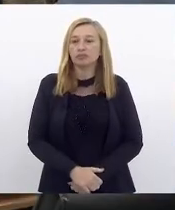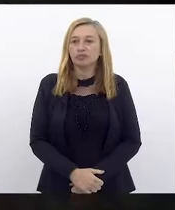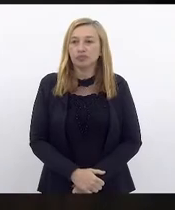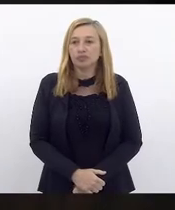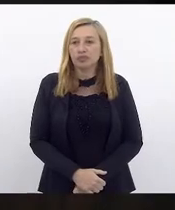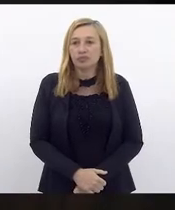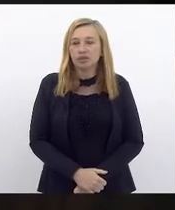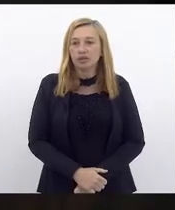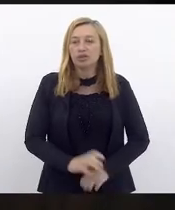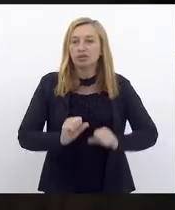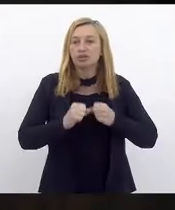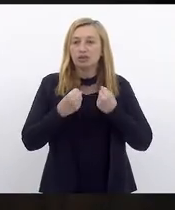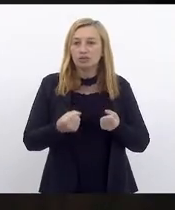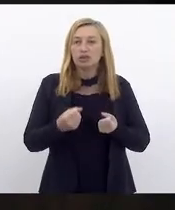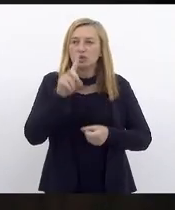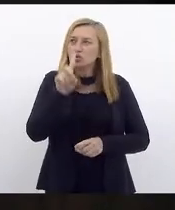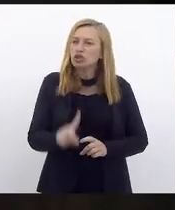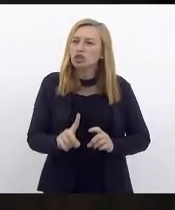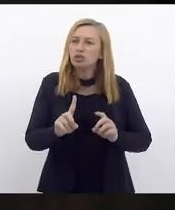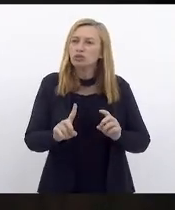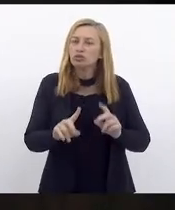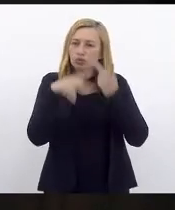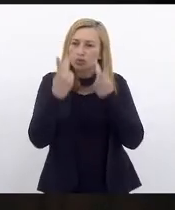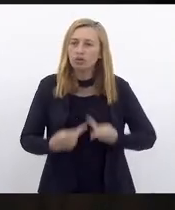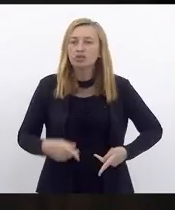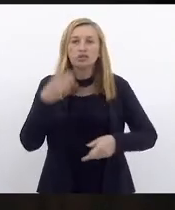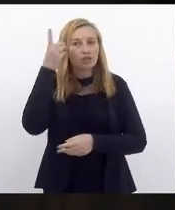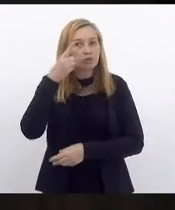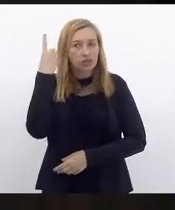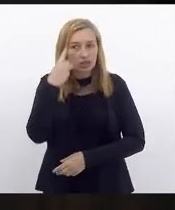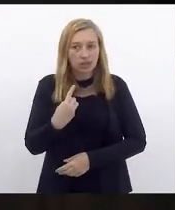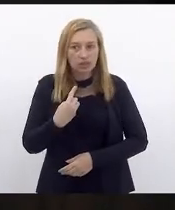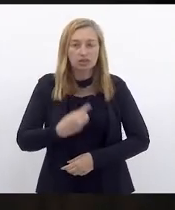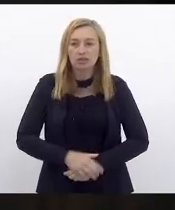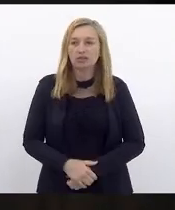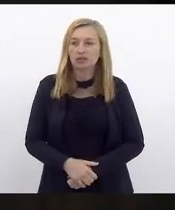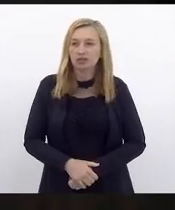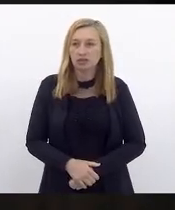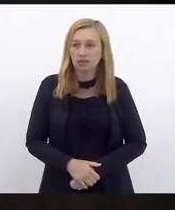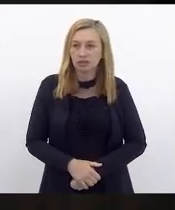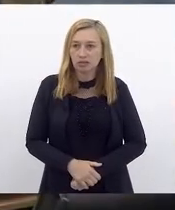Pela defesa dos direitos humanos, deputada Dani Monteiro.